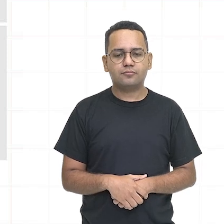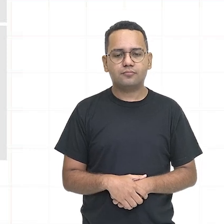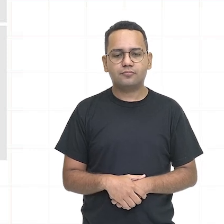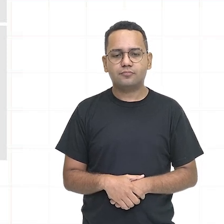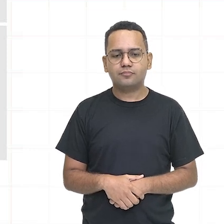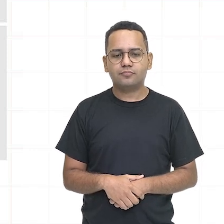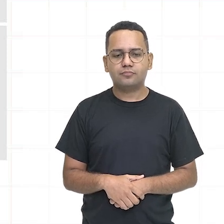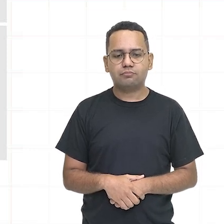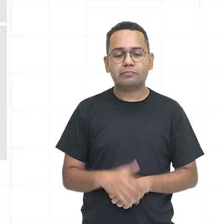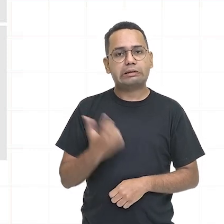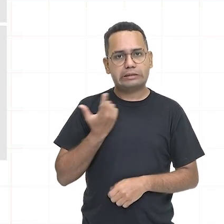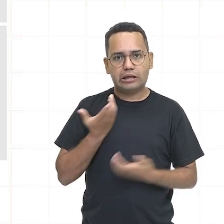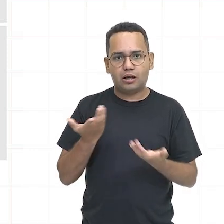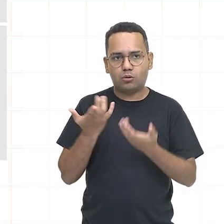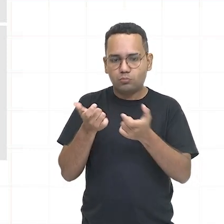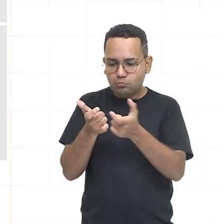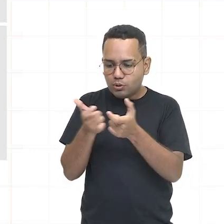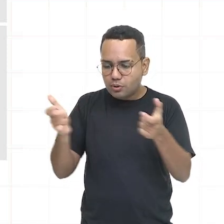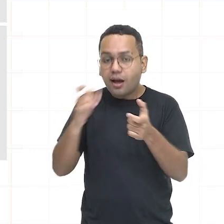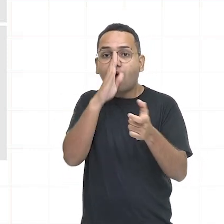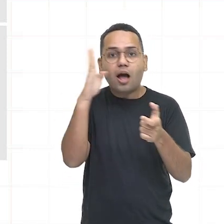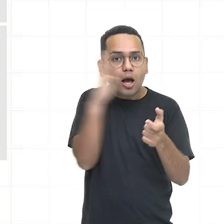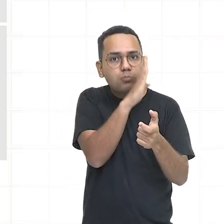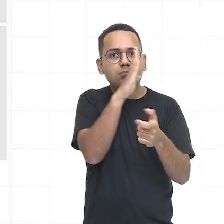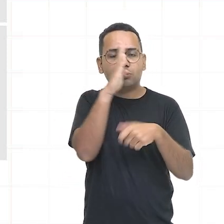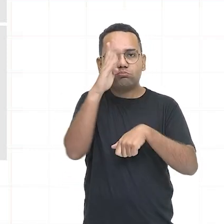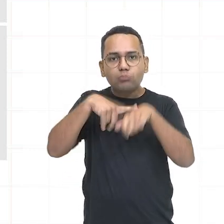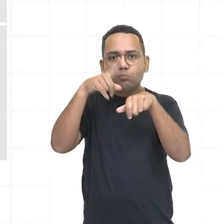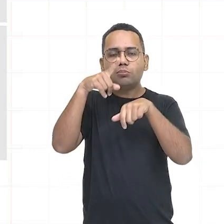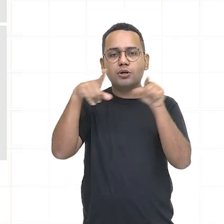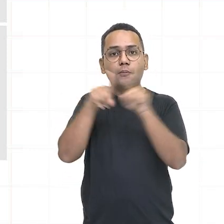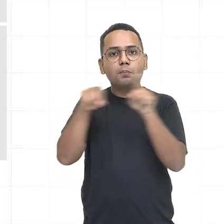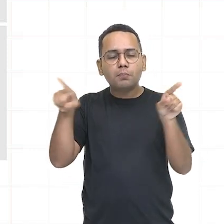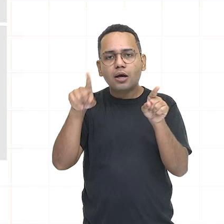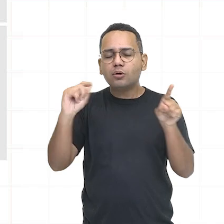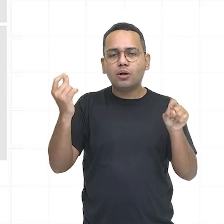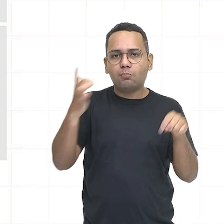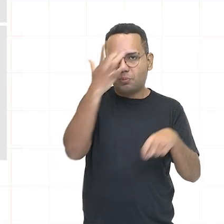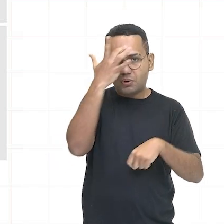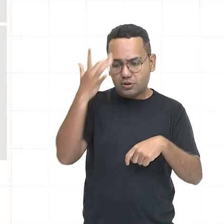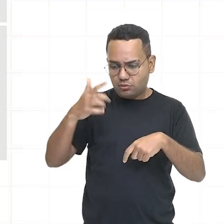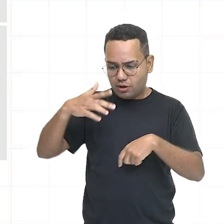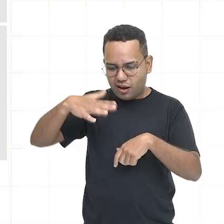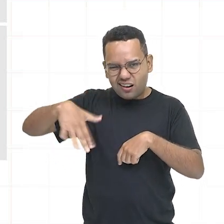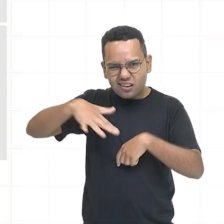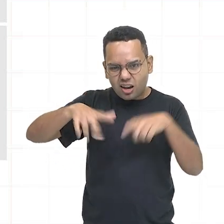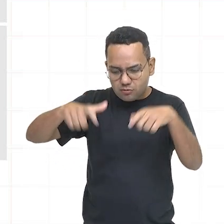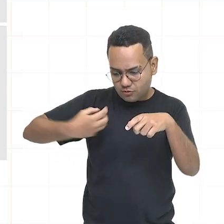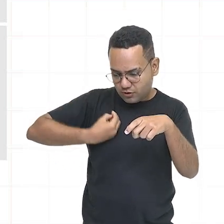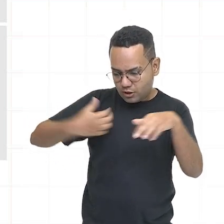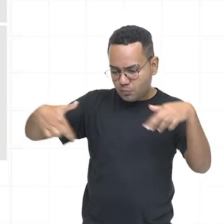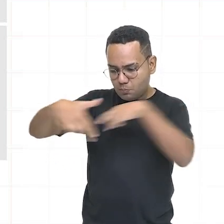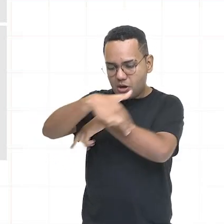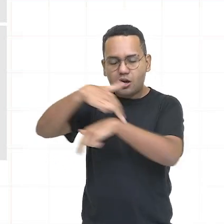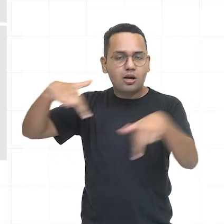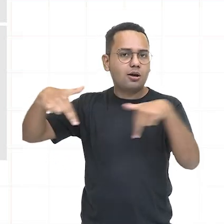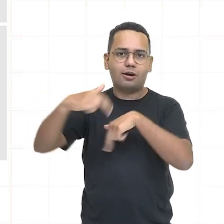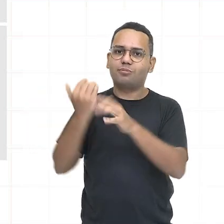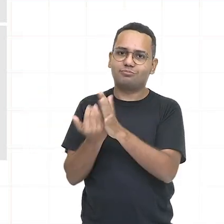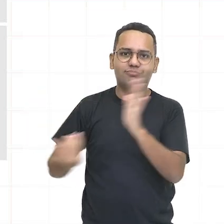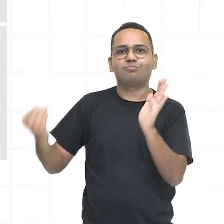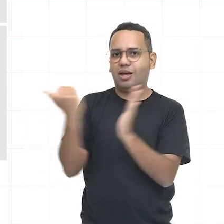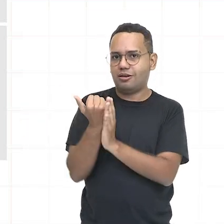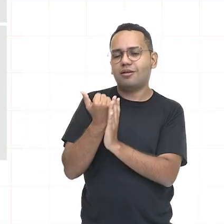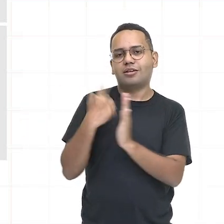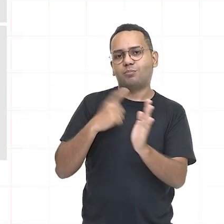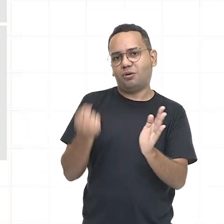começa a ter esse crescimento acelerado, né, a população também ela acaba sendo elevada. Então, a tecnologia ela tem ajudado muito esses